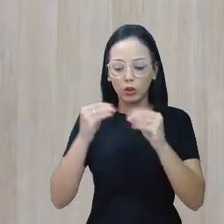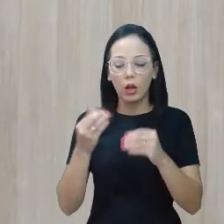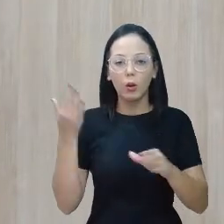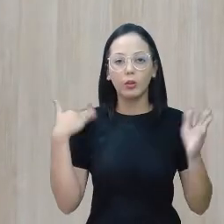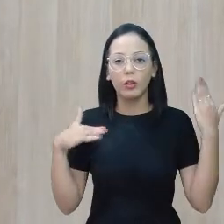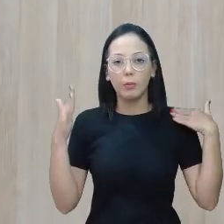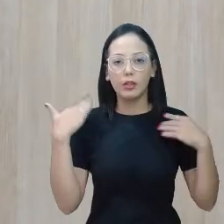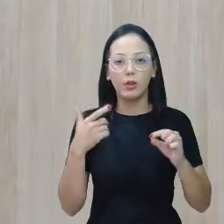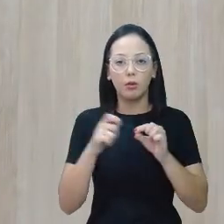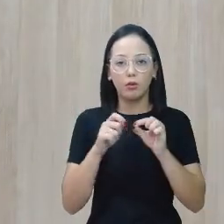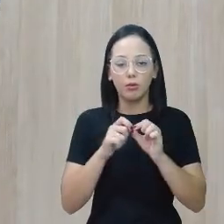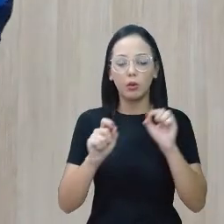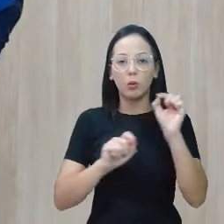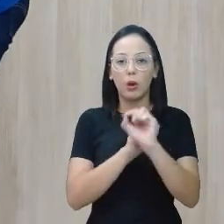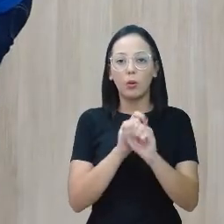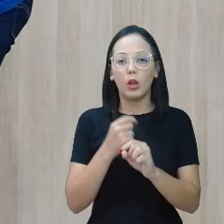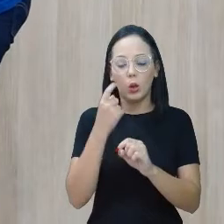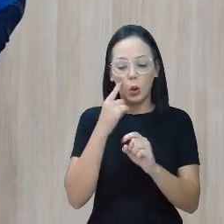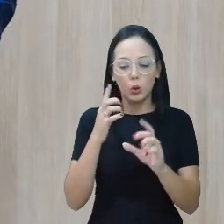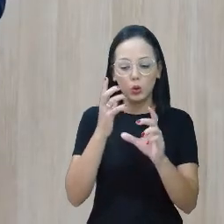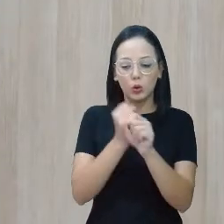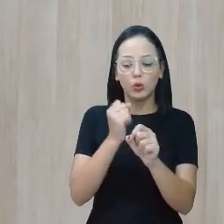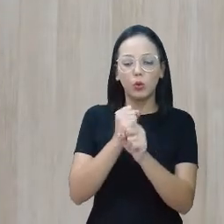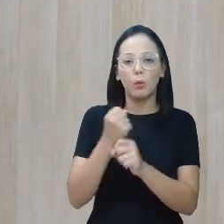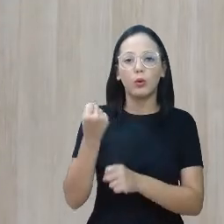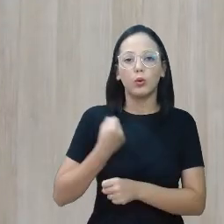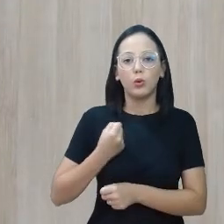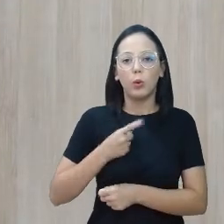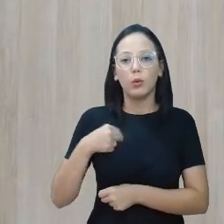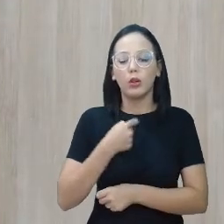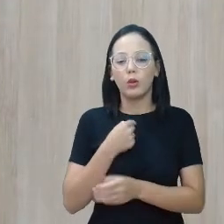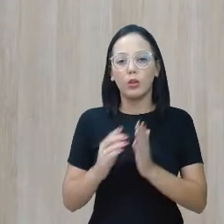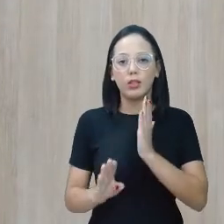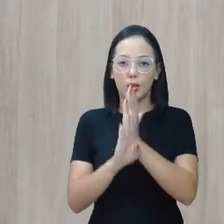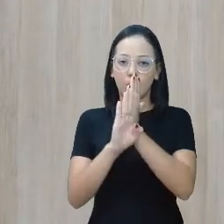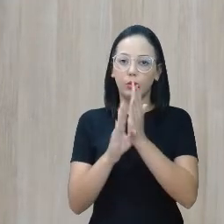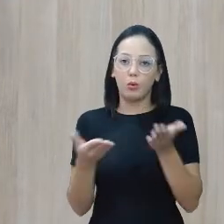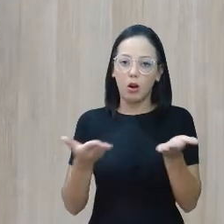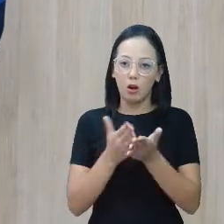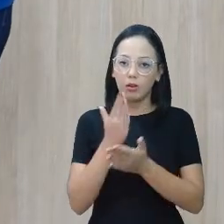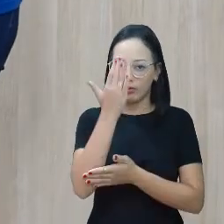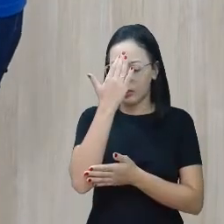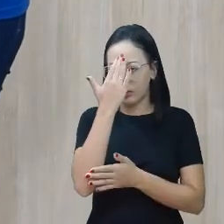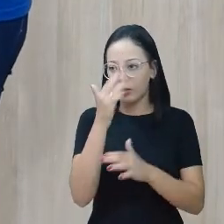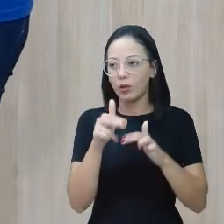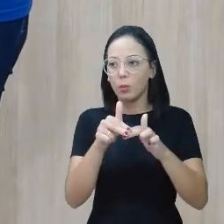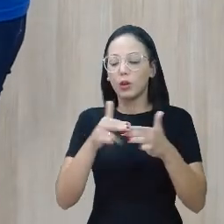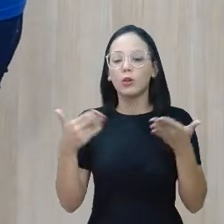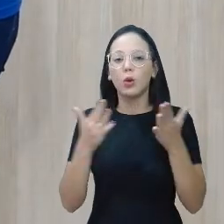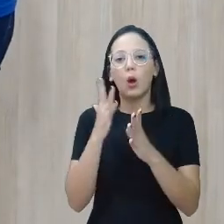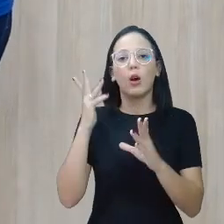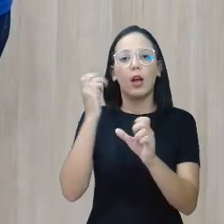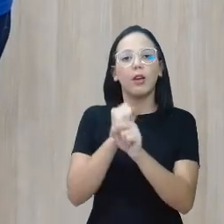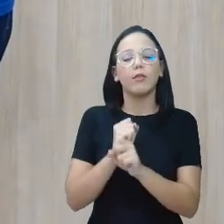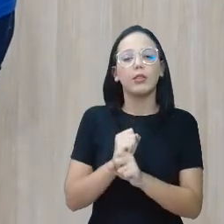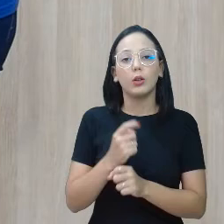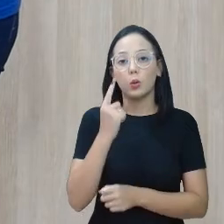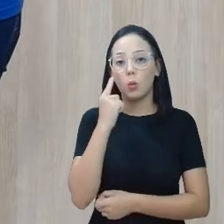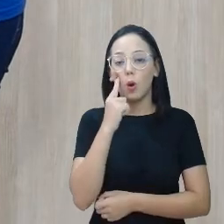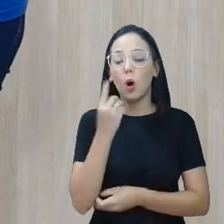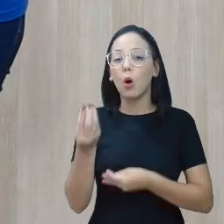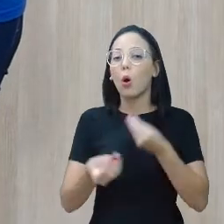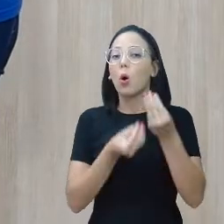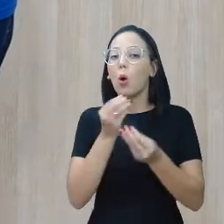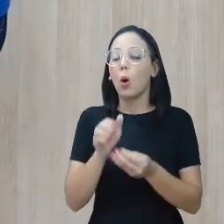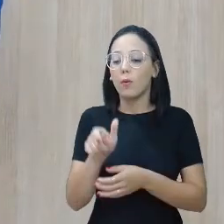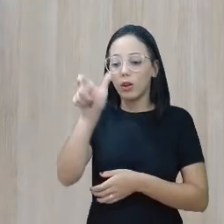realizado com essas pessoas vai ser a soma dos valores que a gente acabou de achar, tá certo? Então, ó, recapitulando a ideia. Como ele